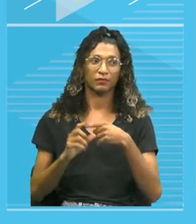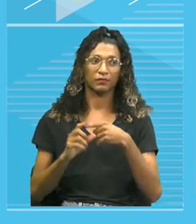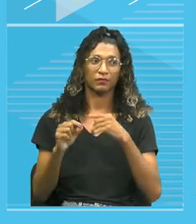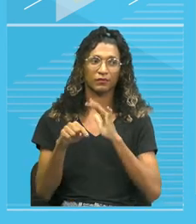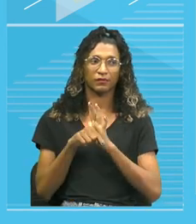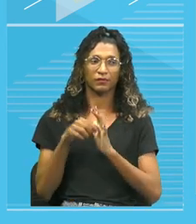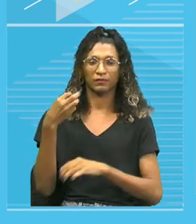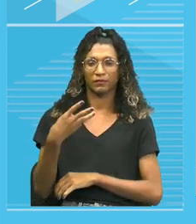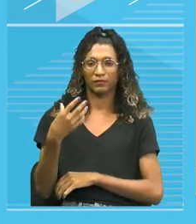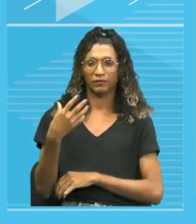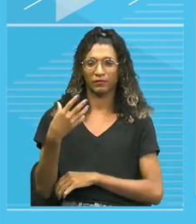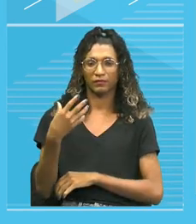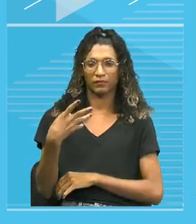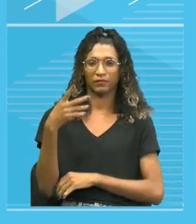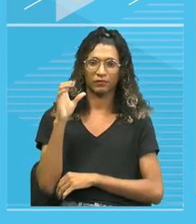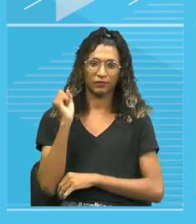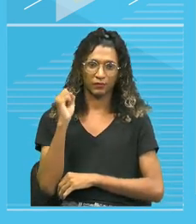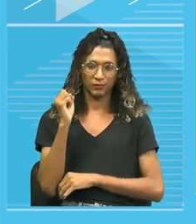348